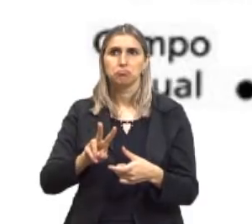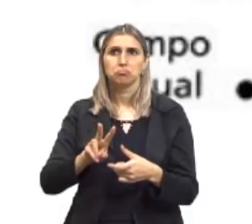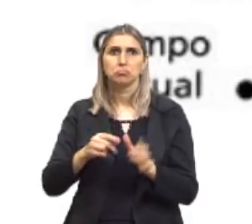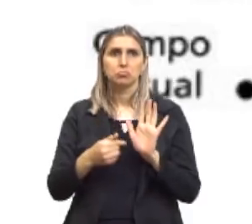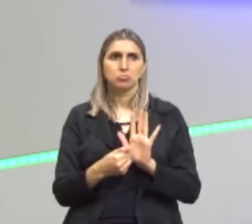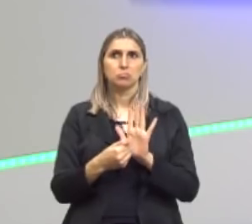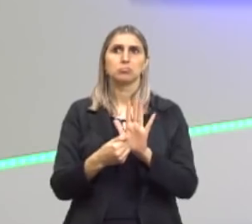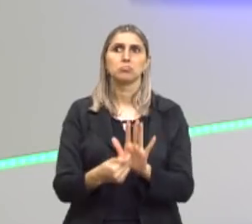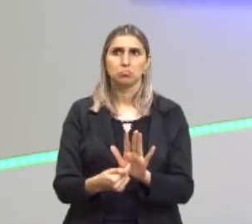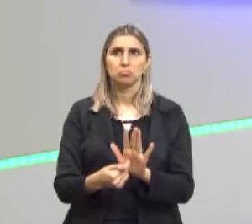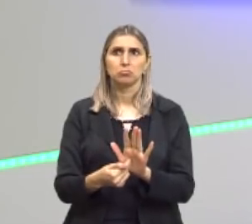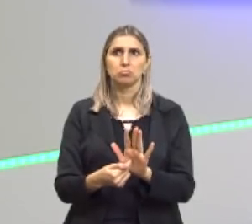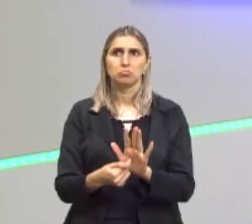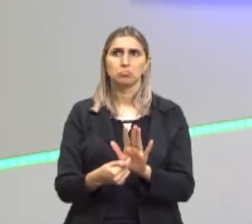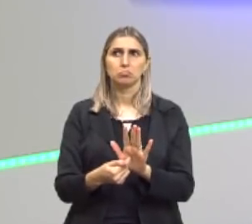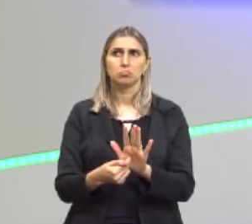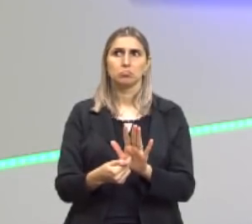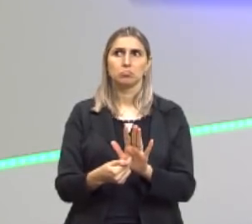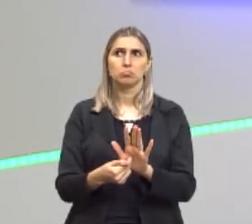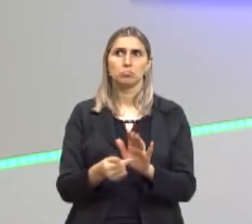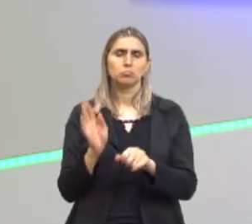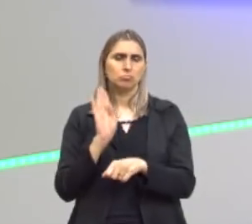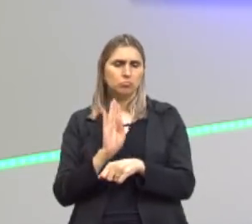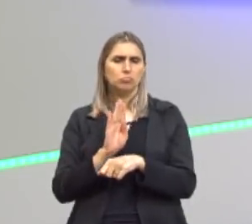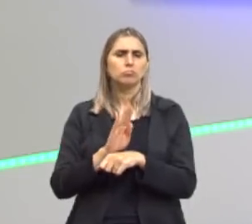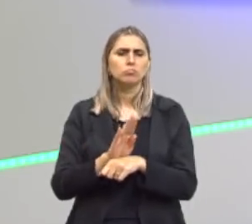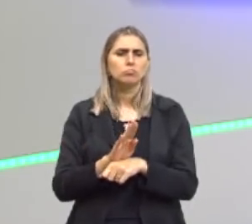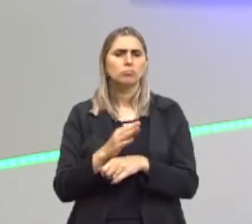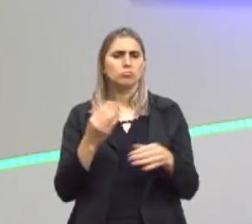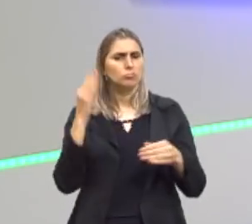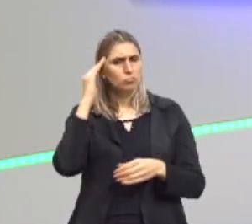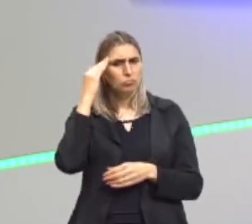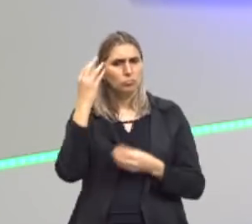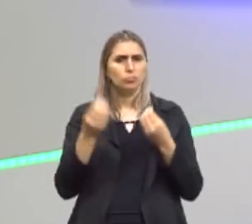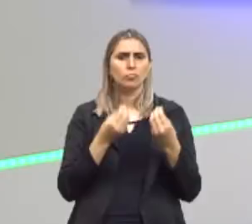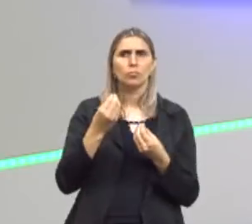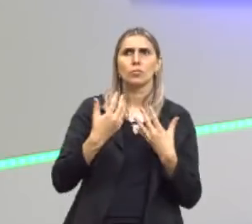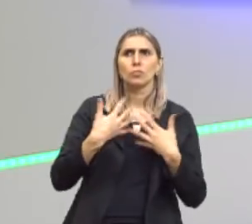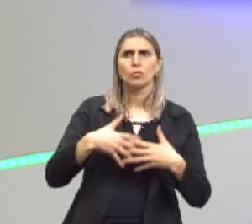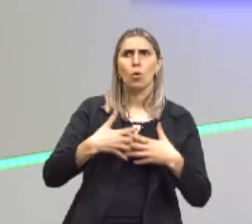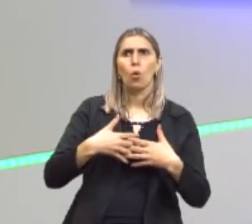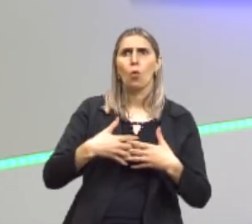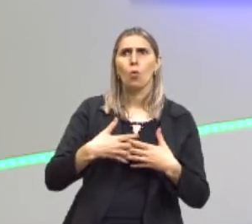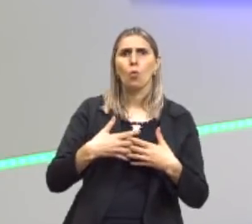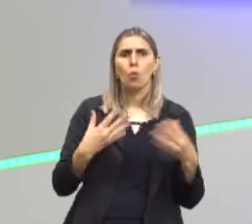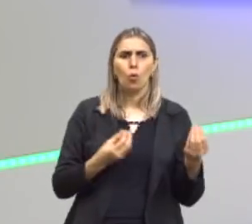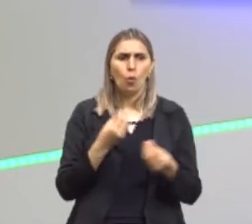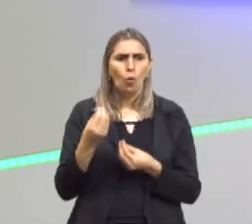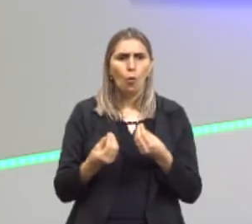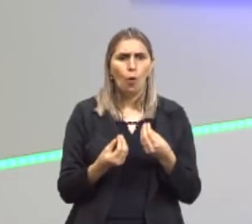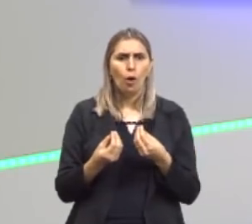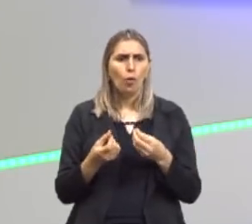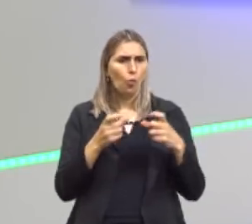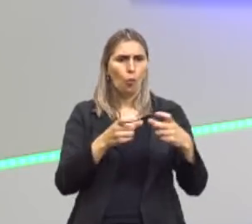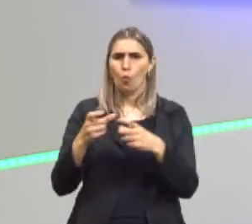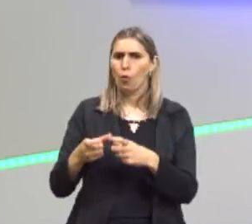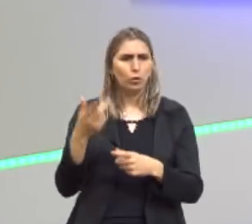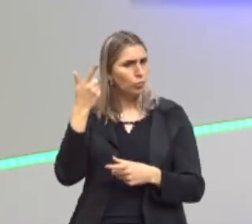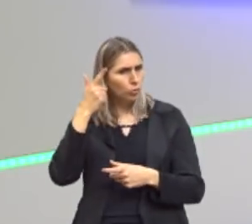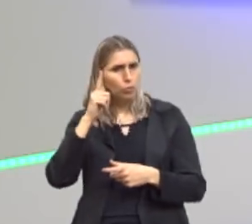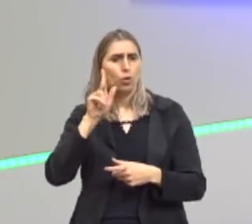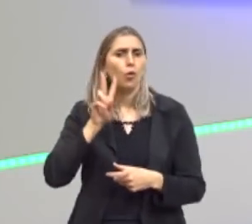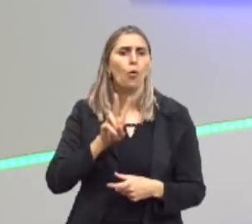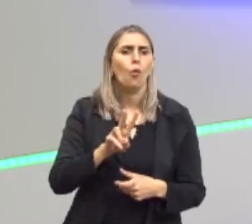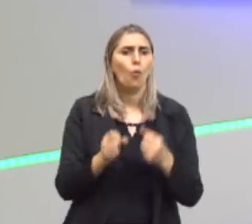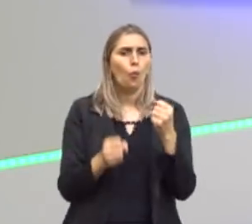agora, mostrou para vocês o ponto cego, nos ajudou a entender como isso funciona. Quais são os pontos cegos do motorista